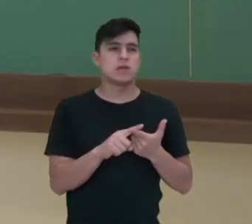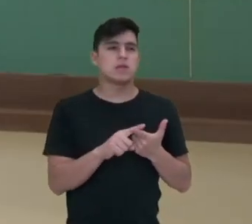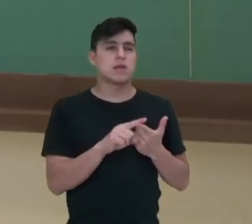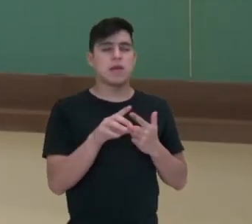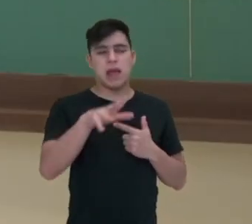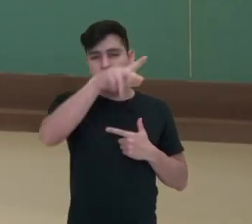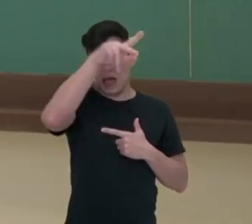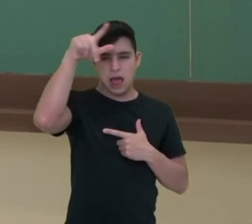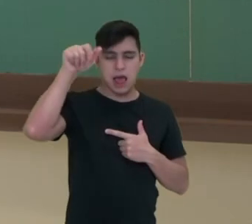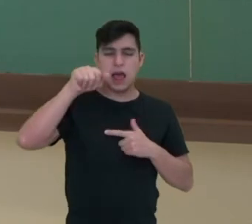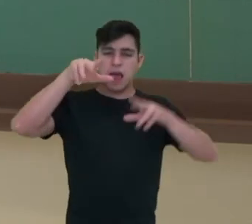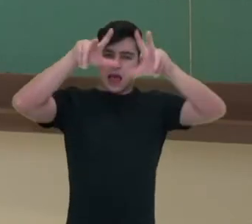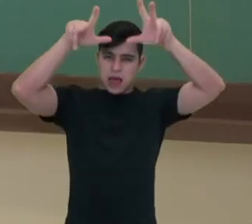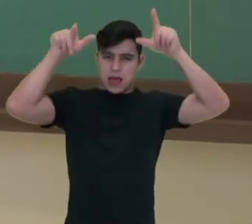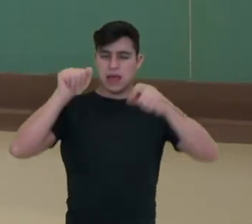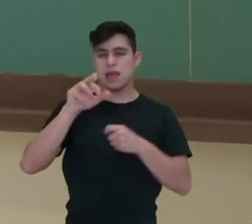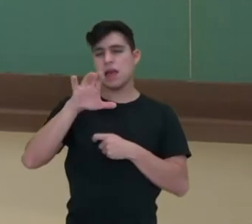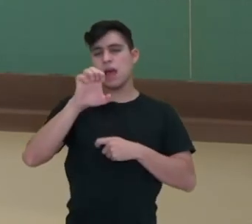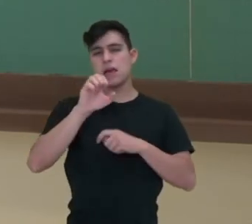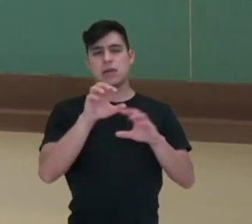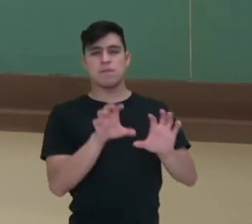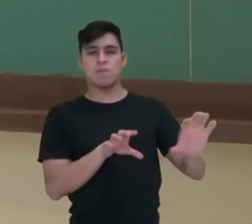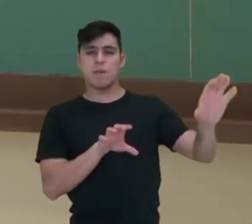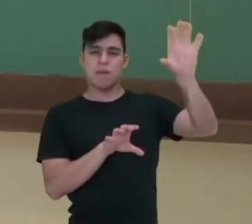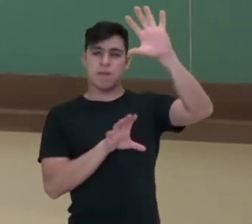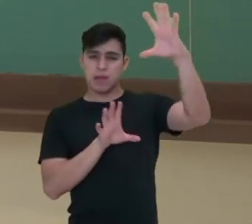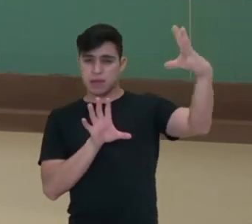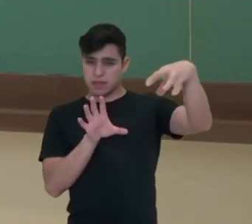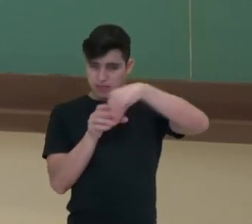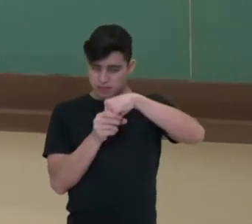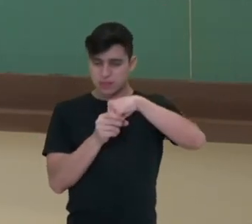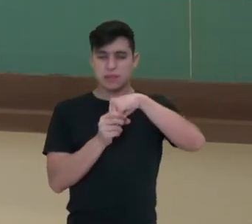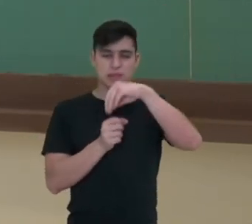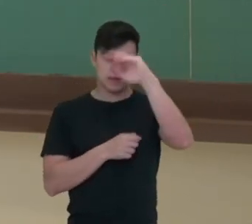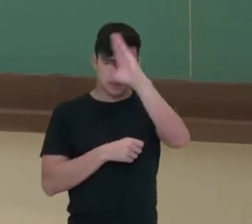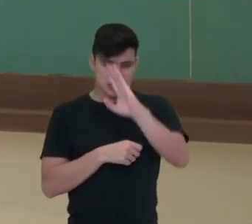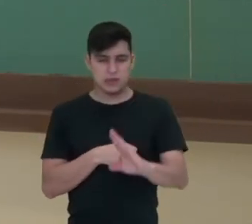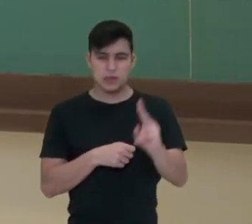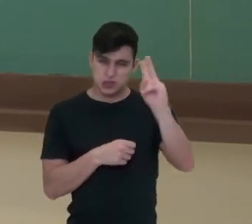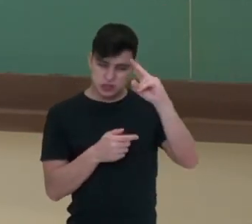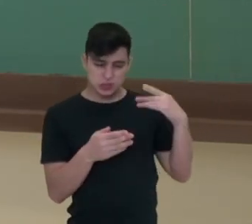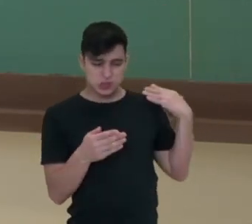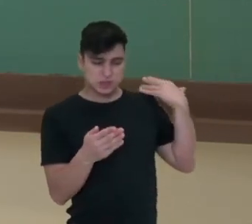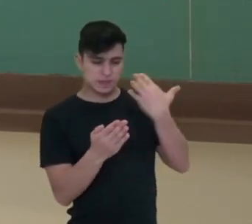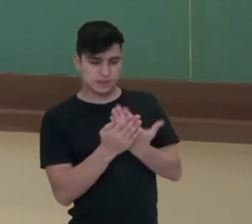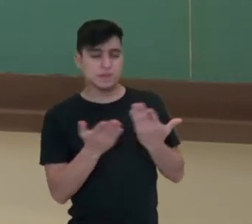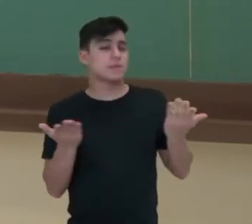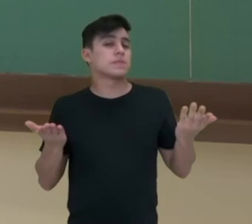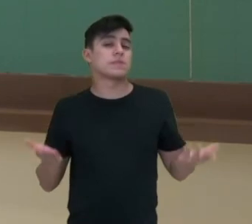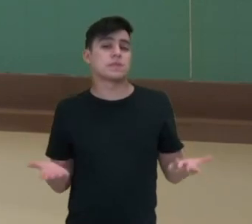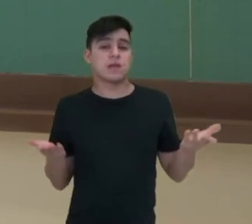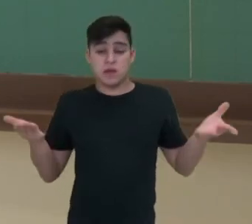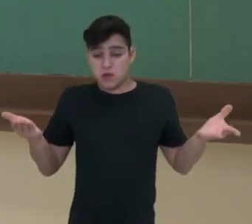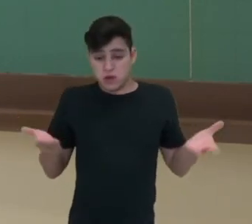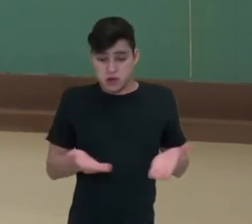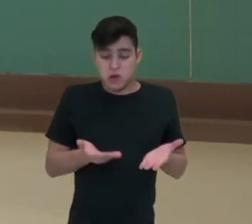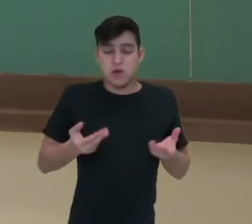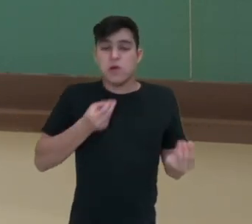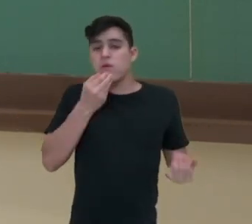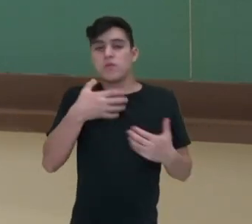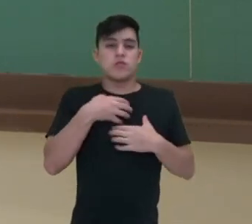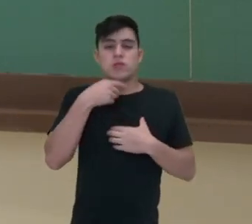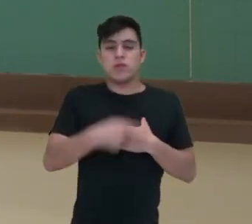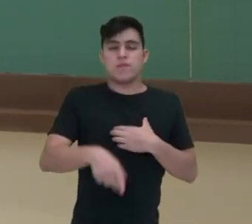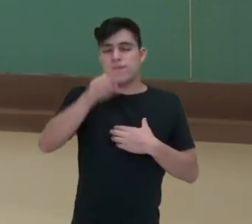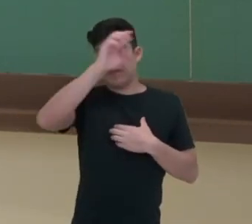e várias outras áreas que foram anexadas ao longo da história do nosso país, resultando na atual configuração